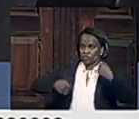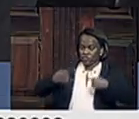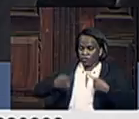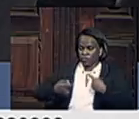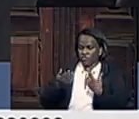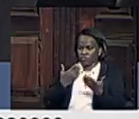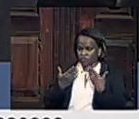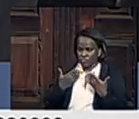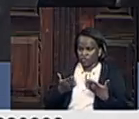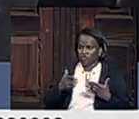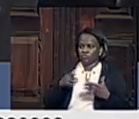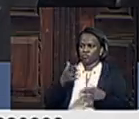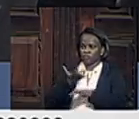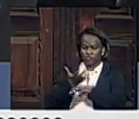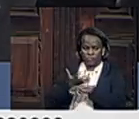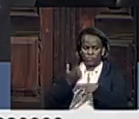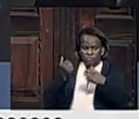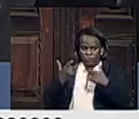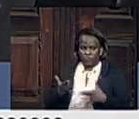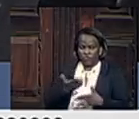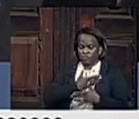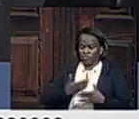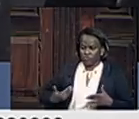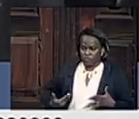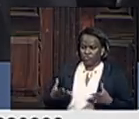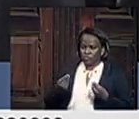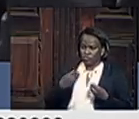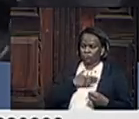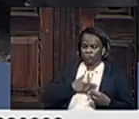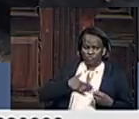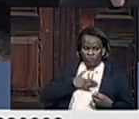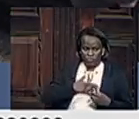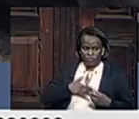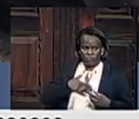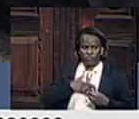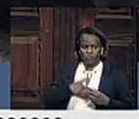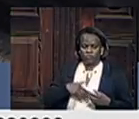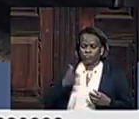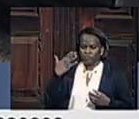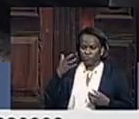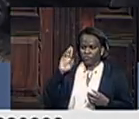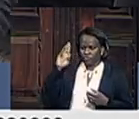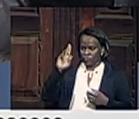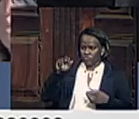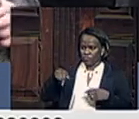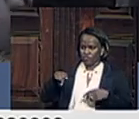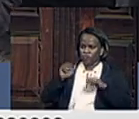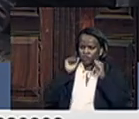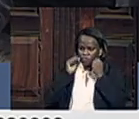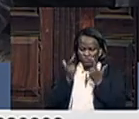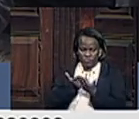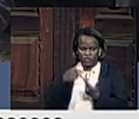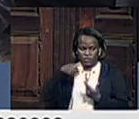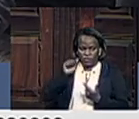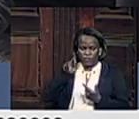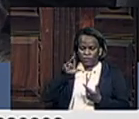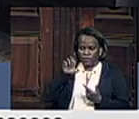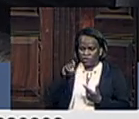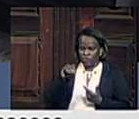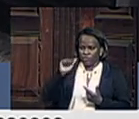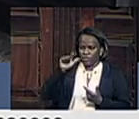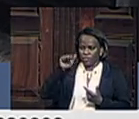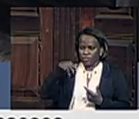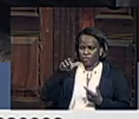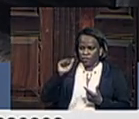da matéria que elevava a alíquota no governo, que eu muito orgulhosamente liderei aqui na casa, Marcelo Alencar, foi no dia 26 de dezembro